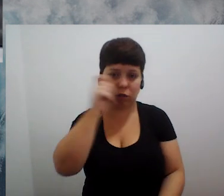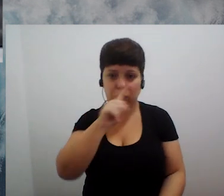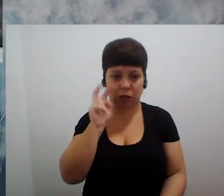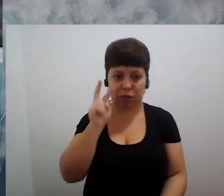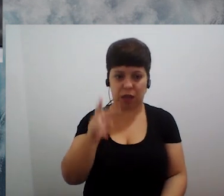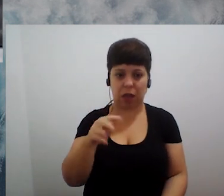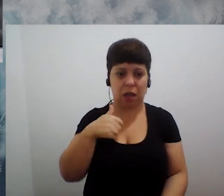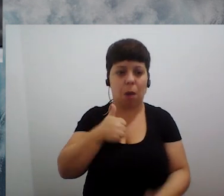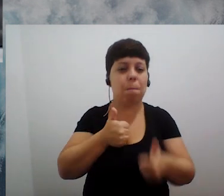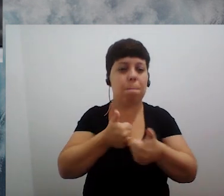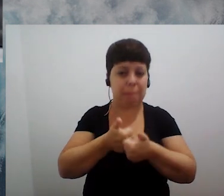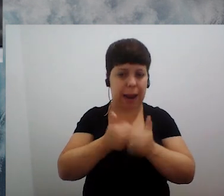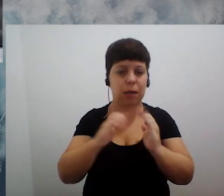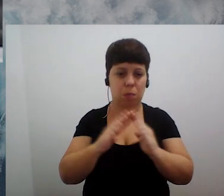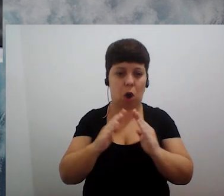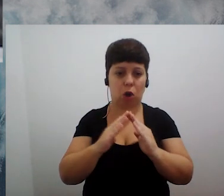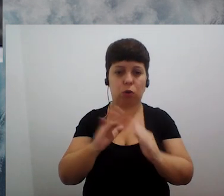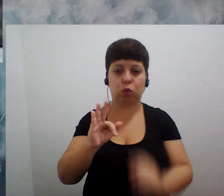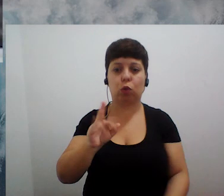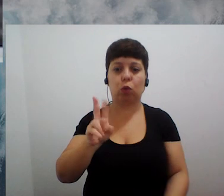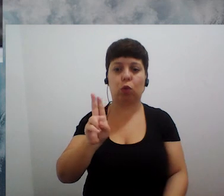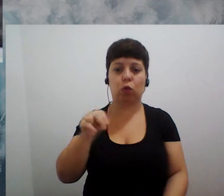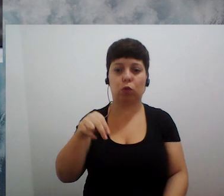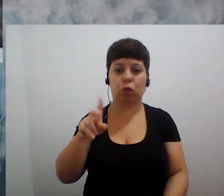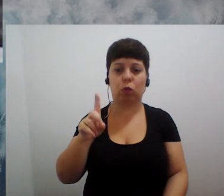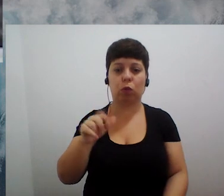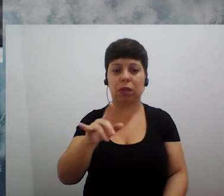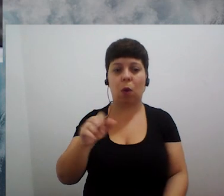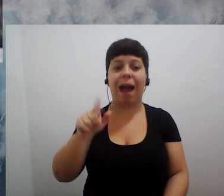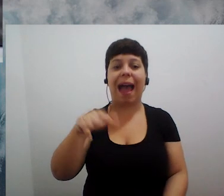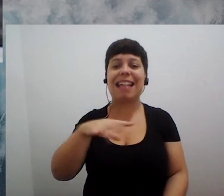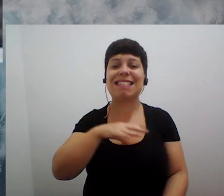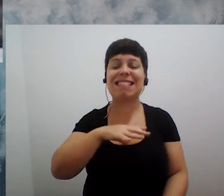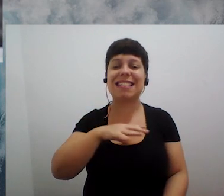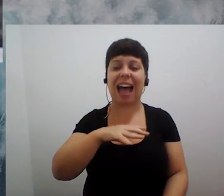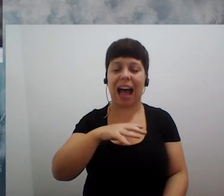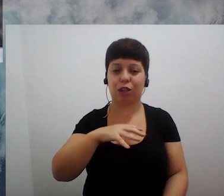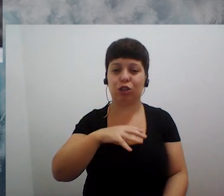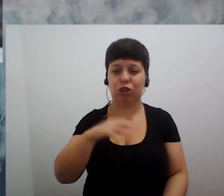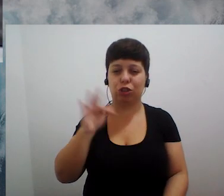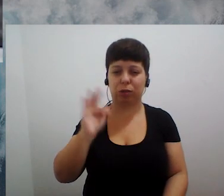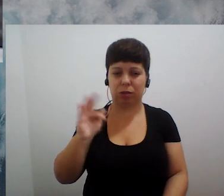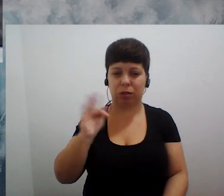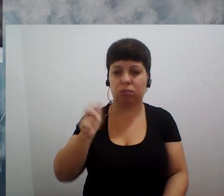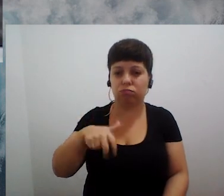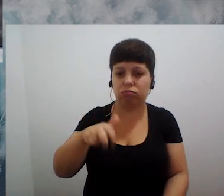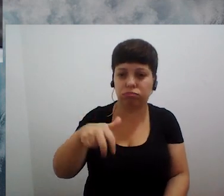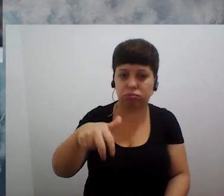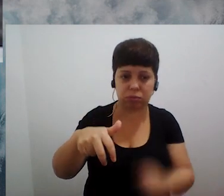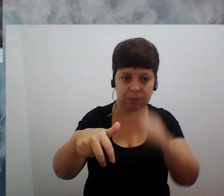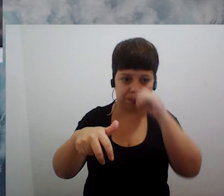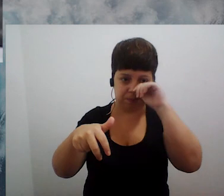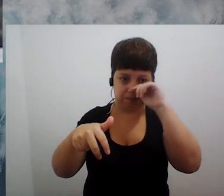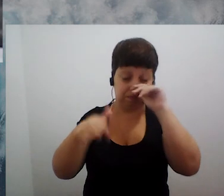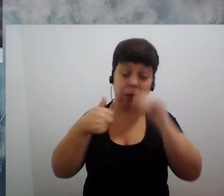né? Eu moro muito próximo do Fundão, né? Que é a cidade universitária, então eu consigo chegar lá a pé,